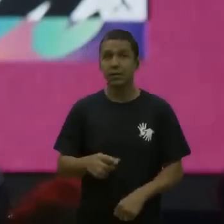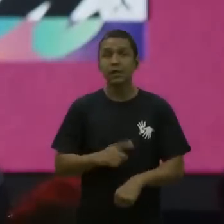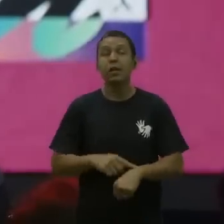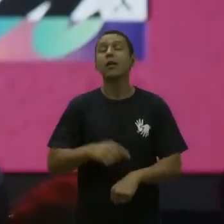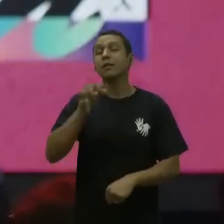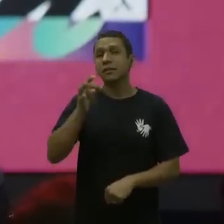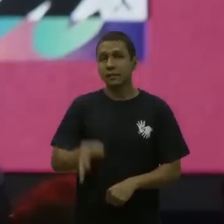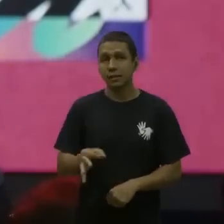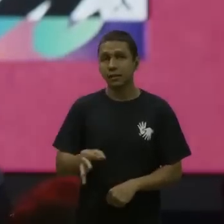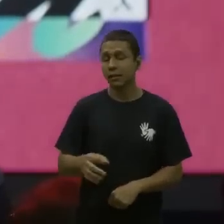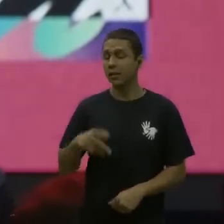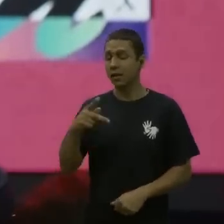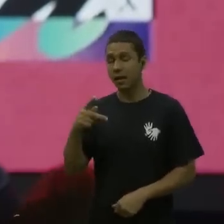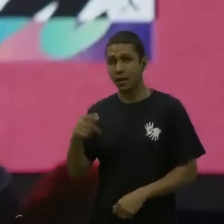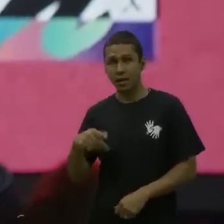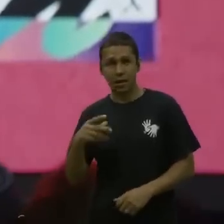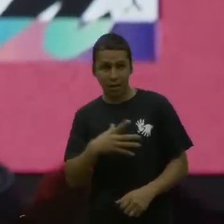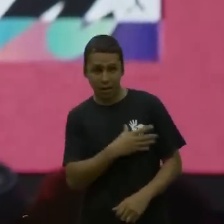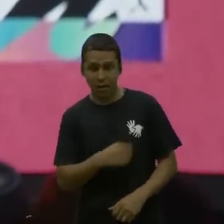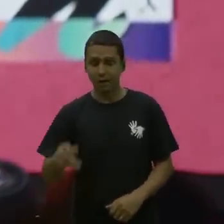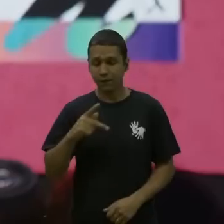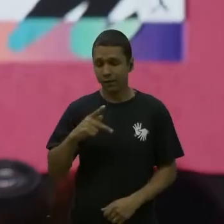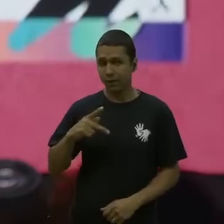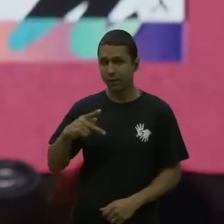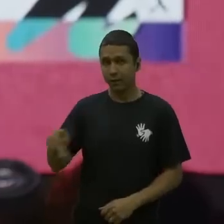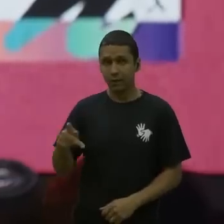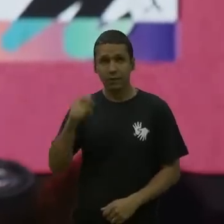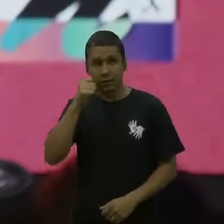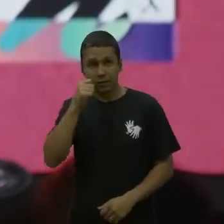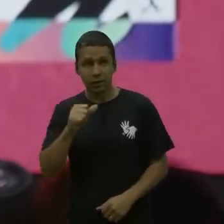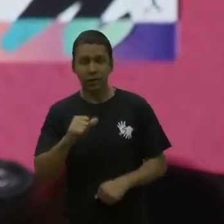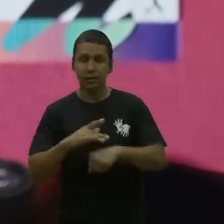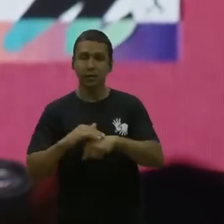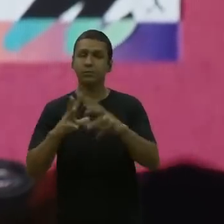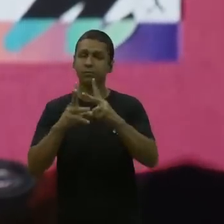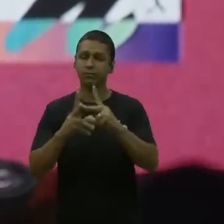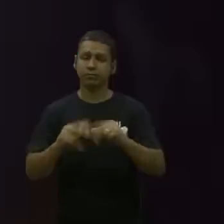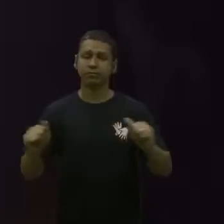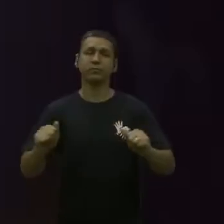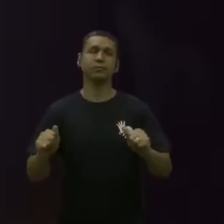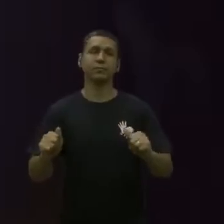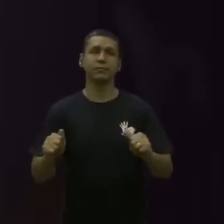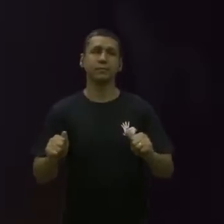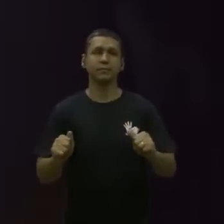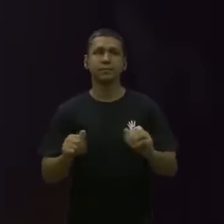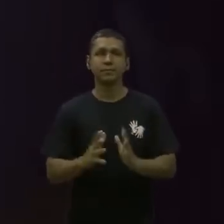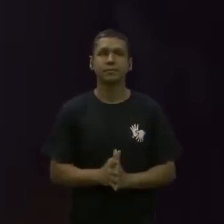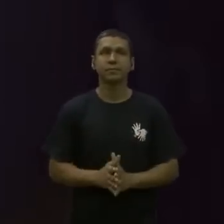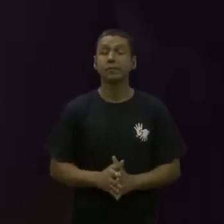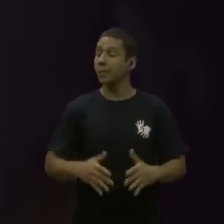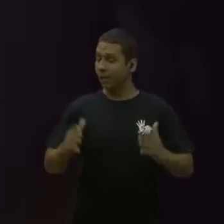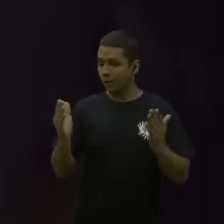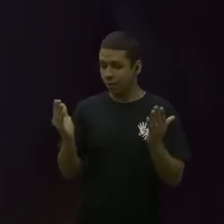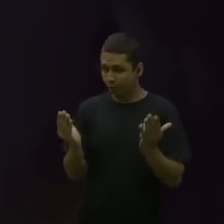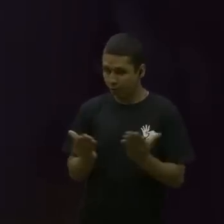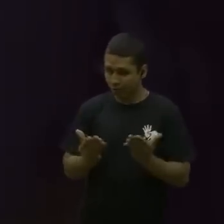naquela hora a sua filha ficou sã. Antes de sentar, para pelo menos 3 pessoas, diga para ela: